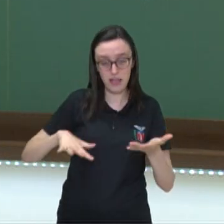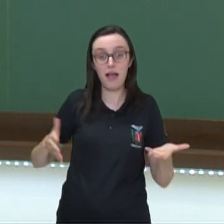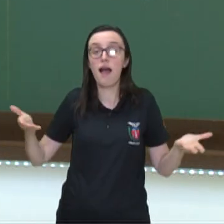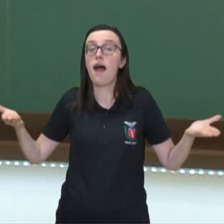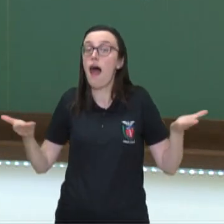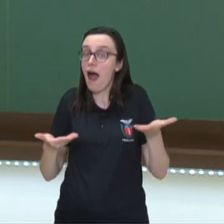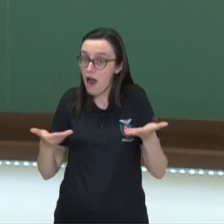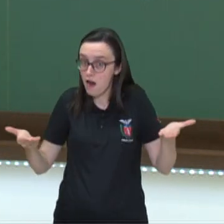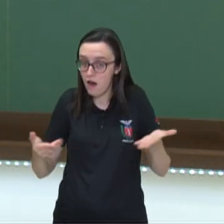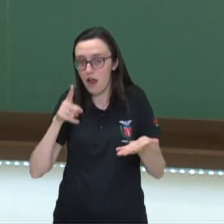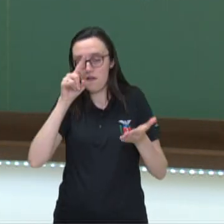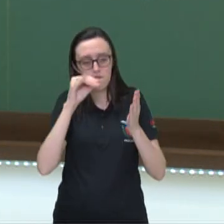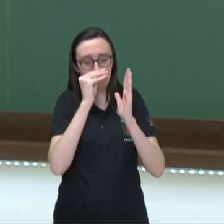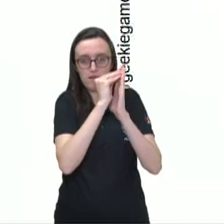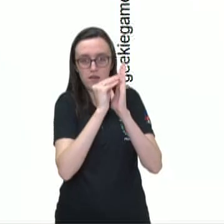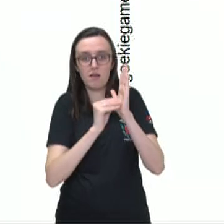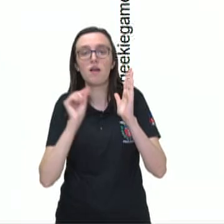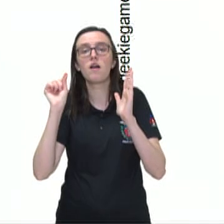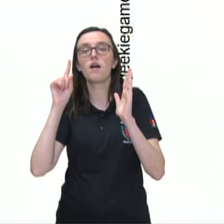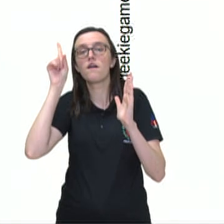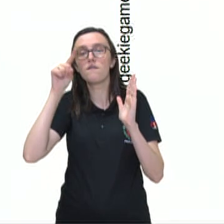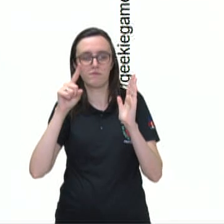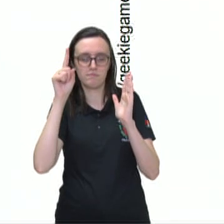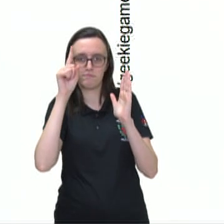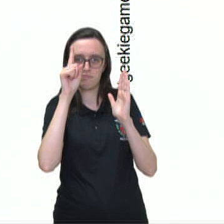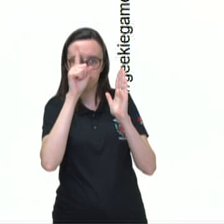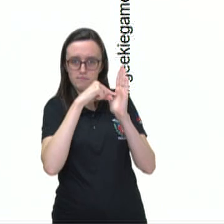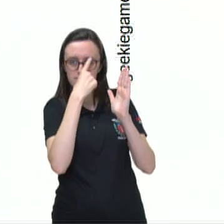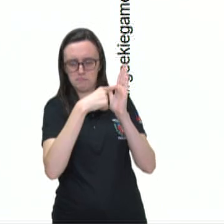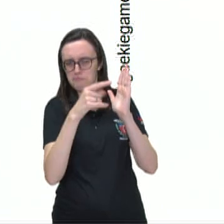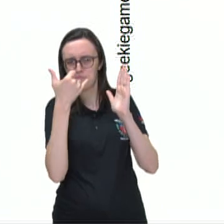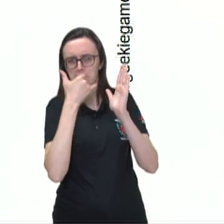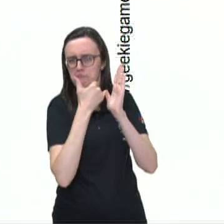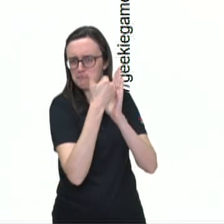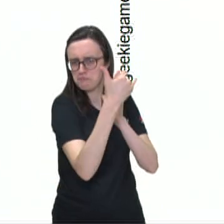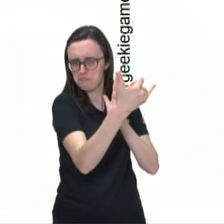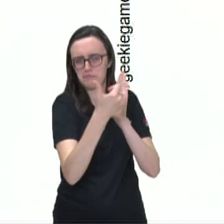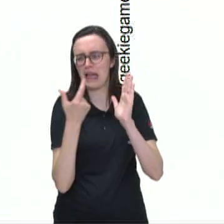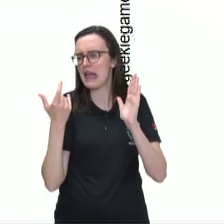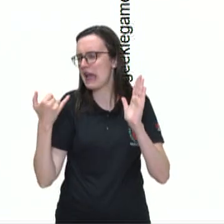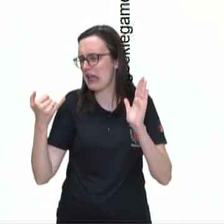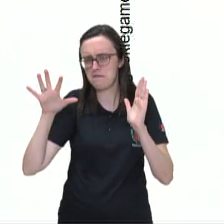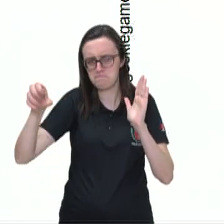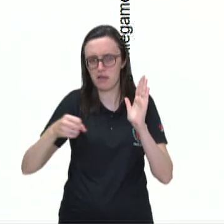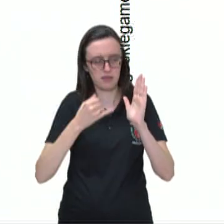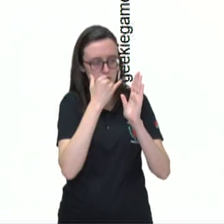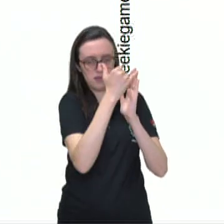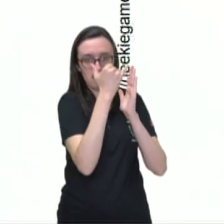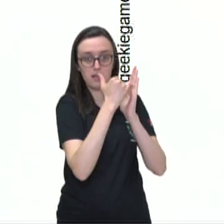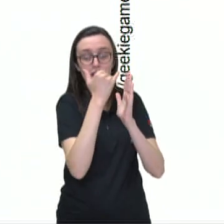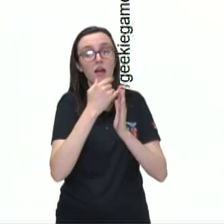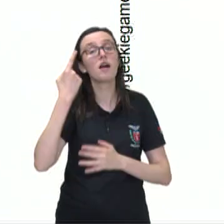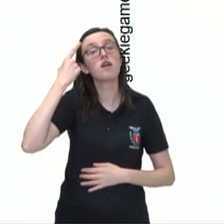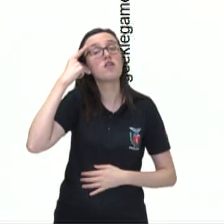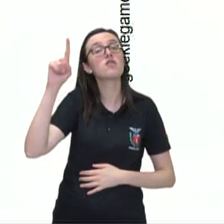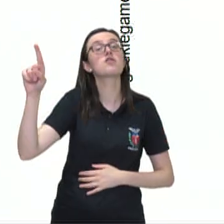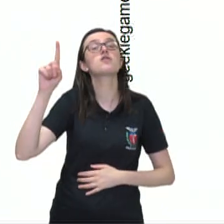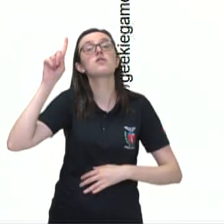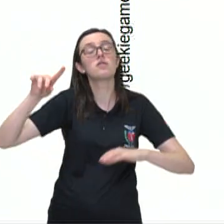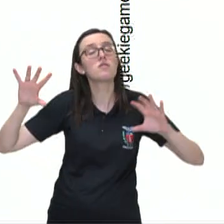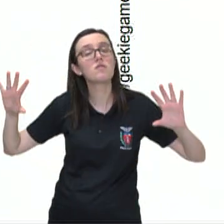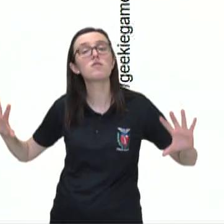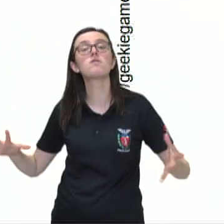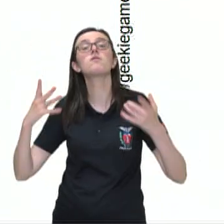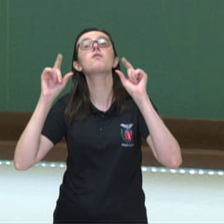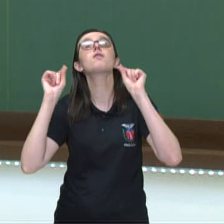Agora, você vai assinalar, vai marcar, vai grifar com marca-texto ou com a caneta todas as datas comemorativas